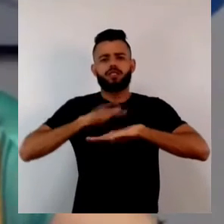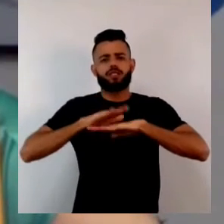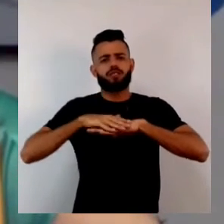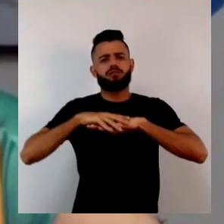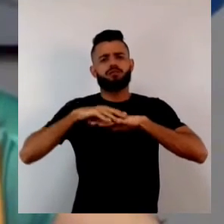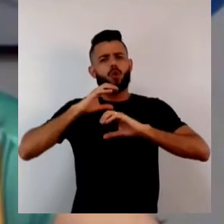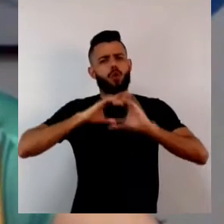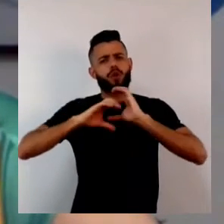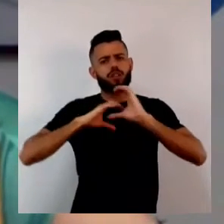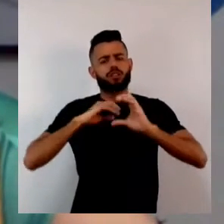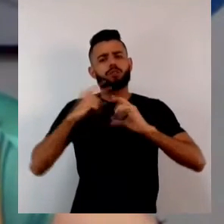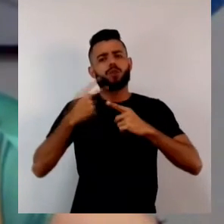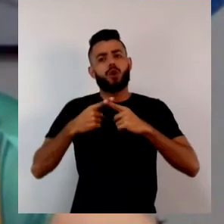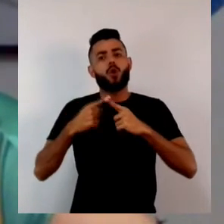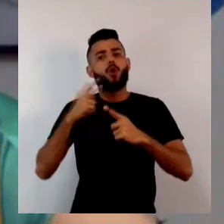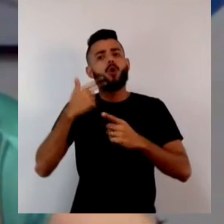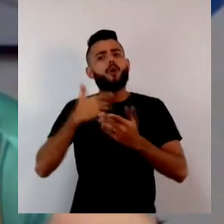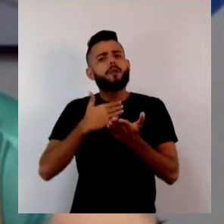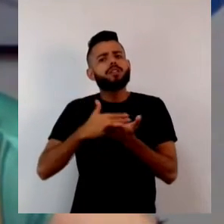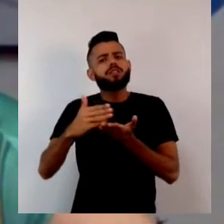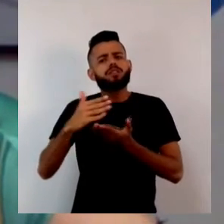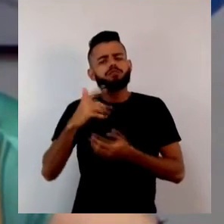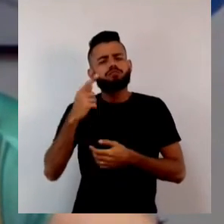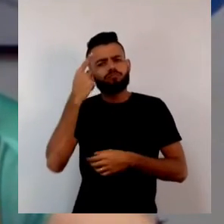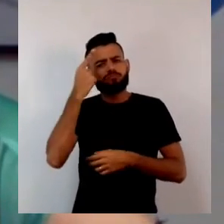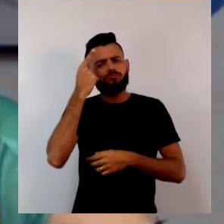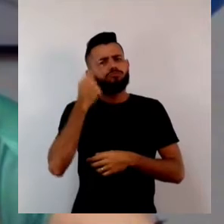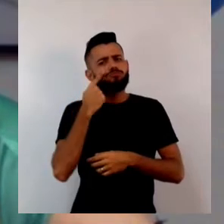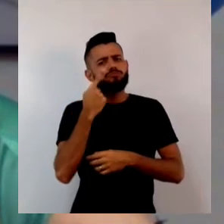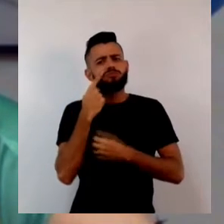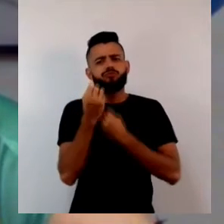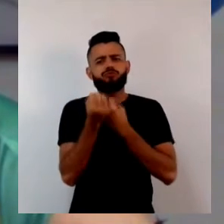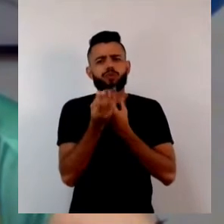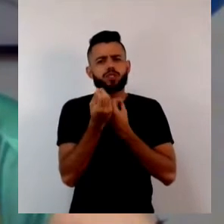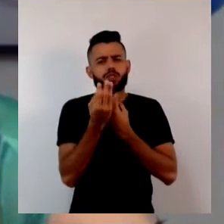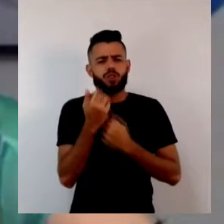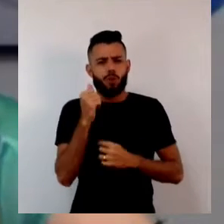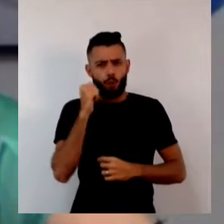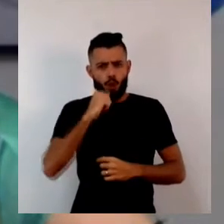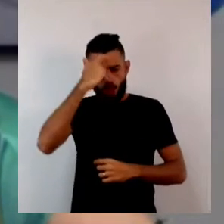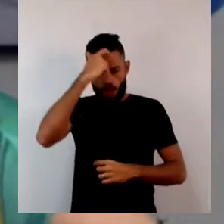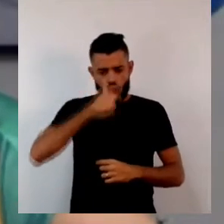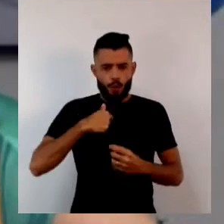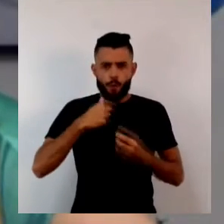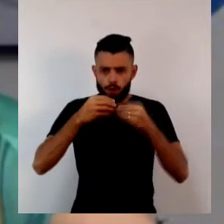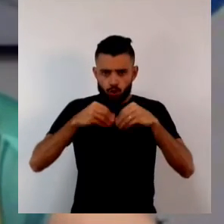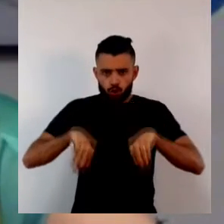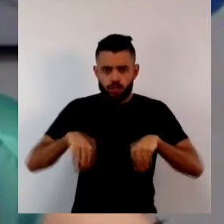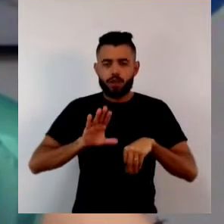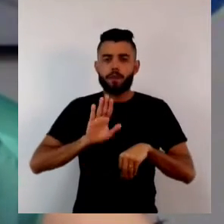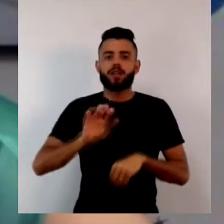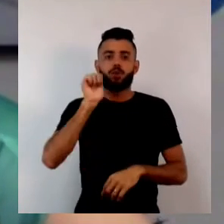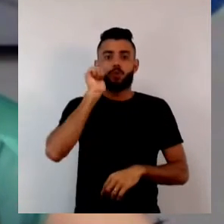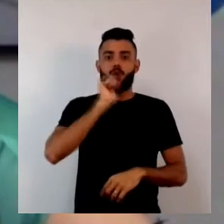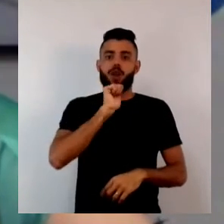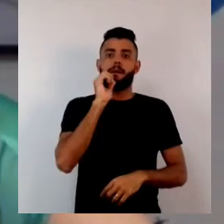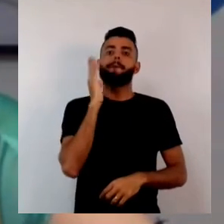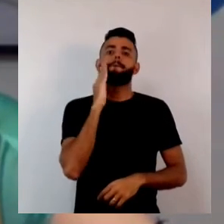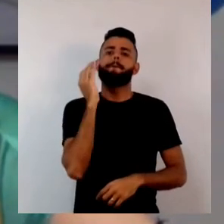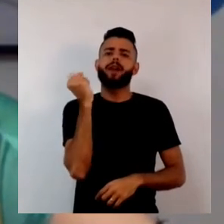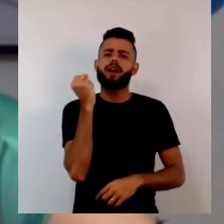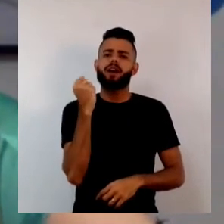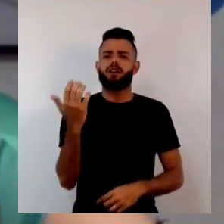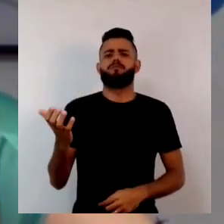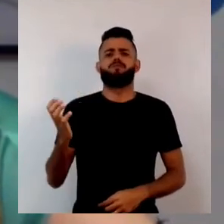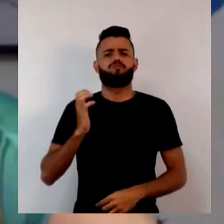de que, tá bom, ser mulher me prejudica, mas eu sou uma mulher branca, de classe A. Ser mulher